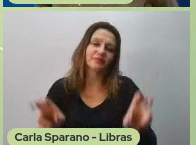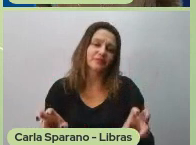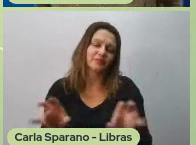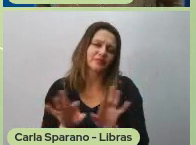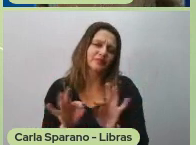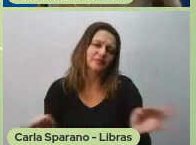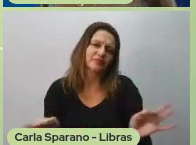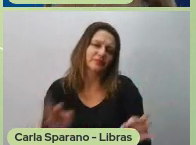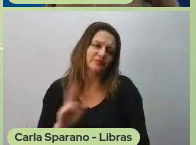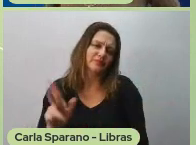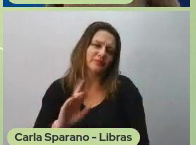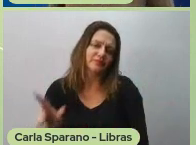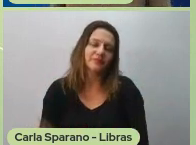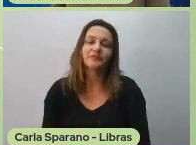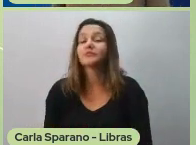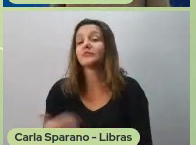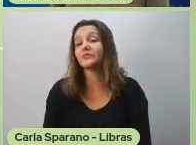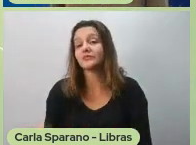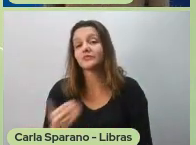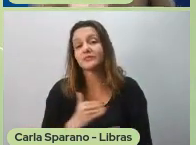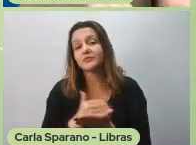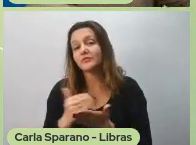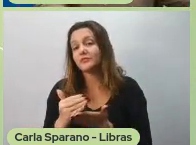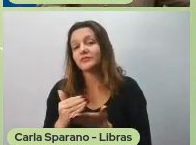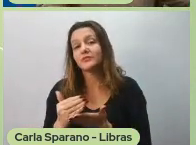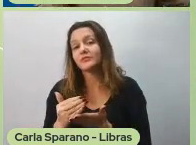e que não é um tema simples. Aí a gente começa colocando...